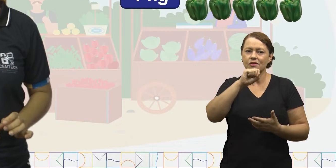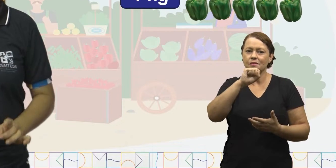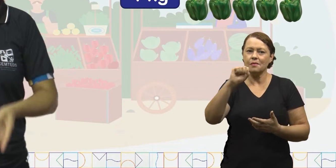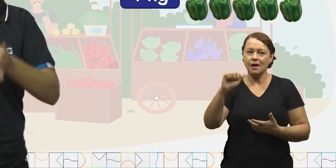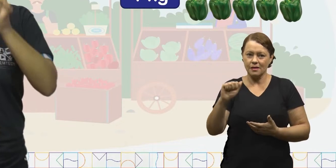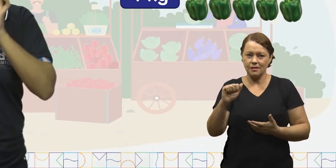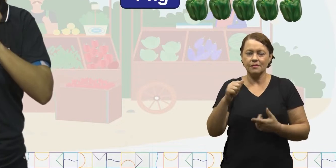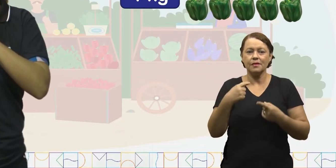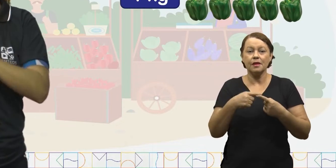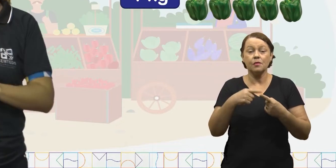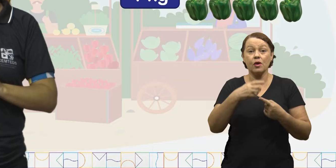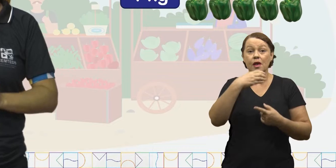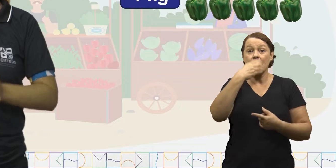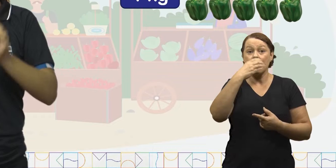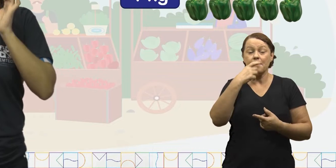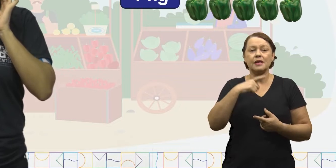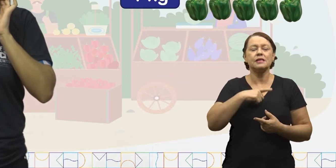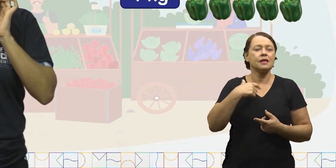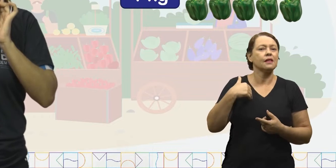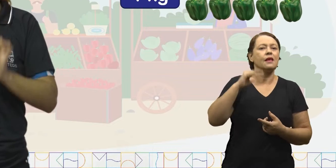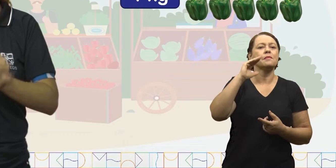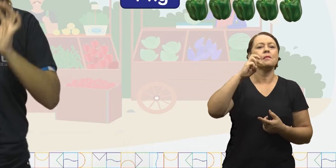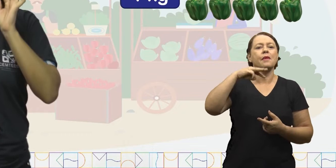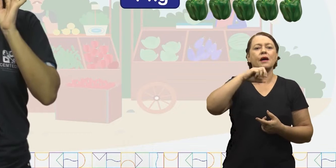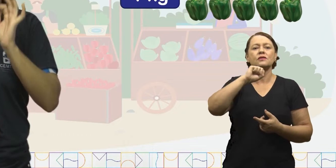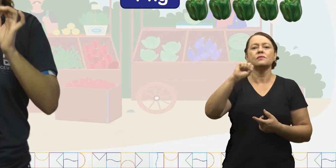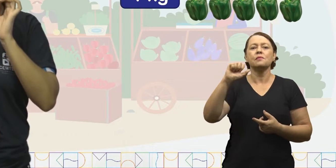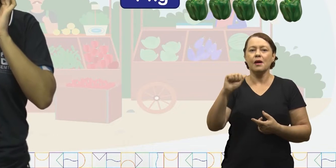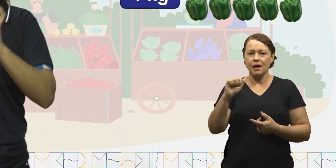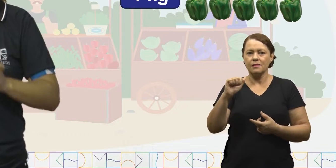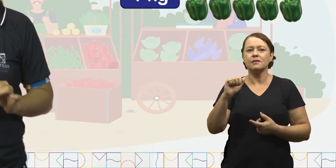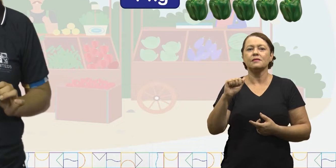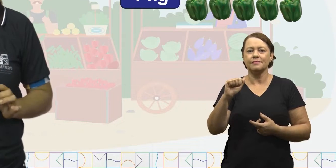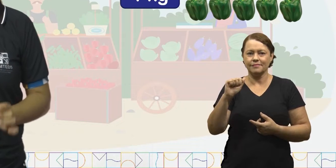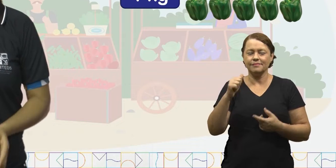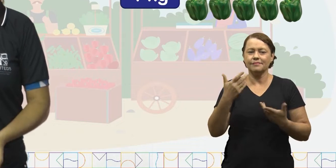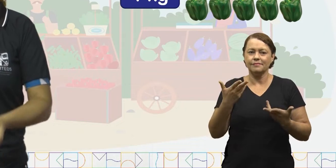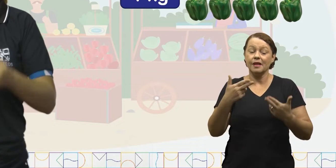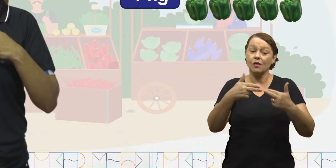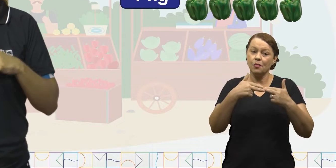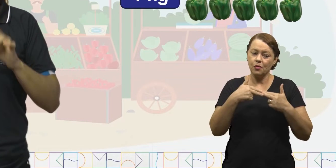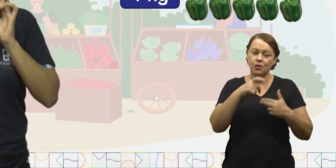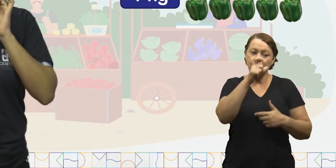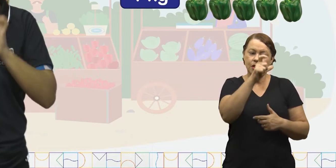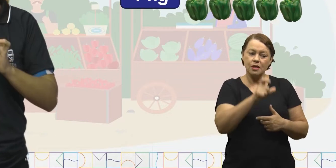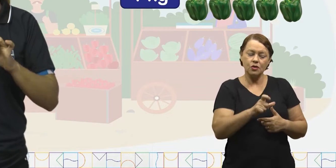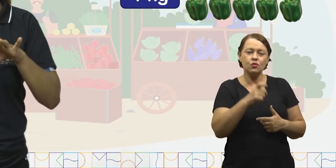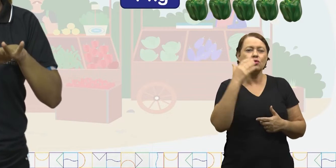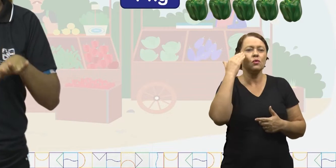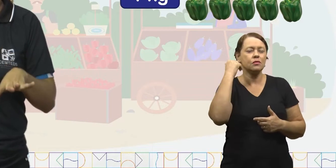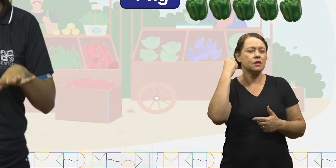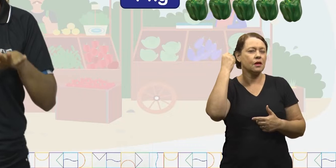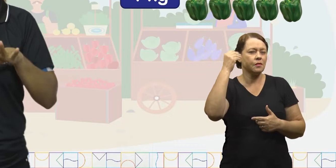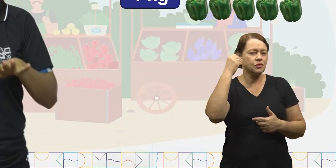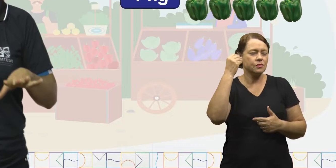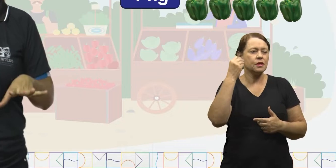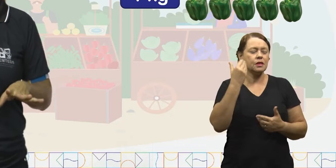massa. Pois a maçã tem mais massa do que um pimentão e logo ele sabe